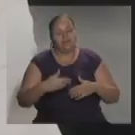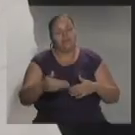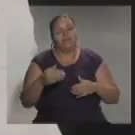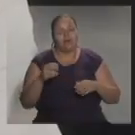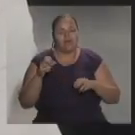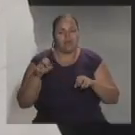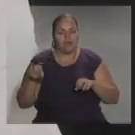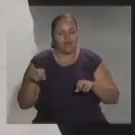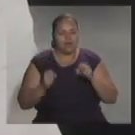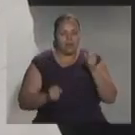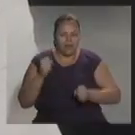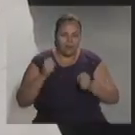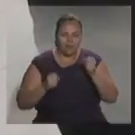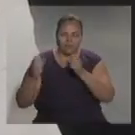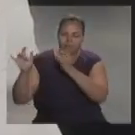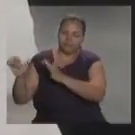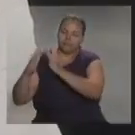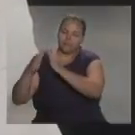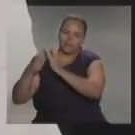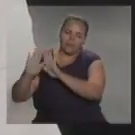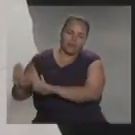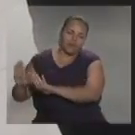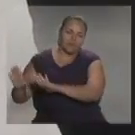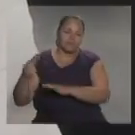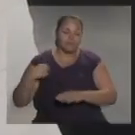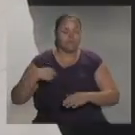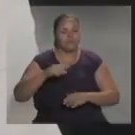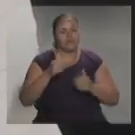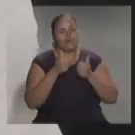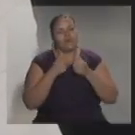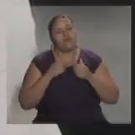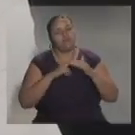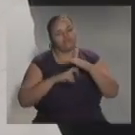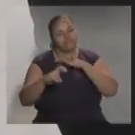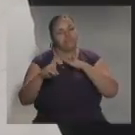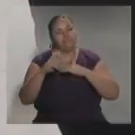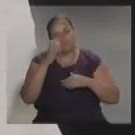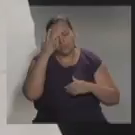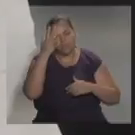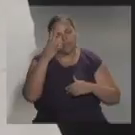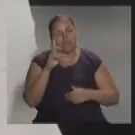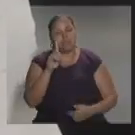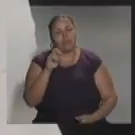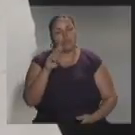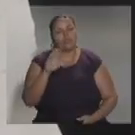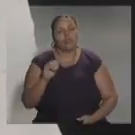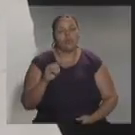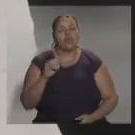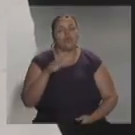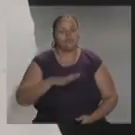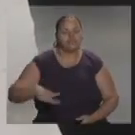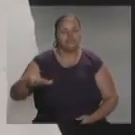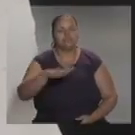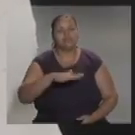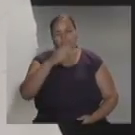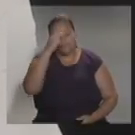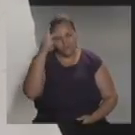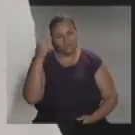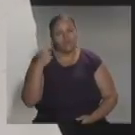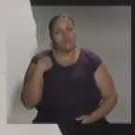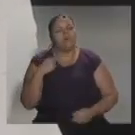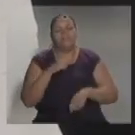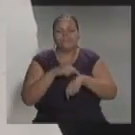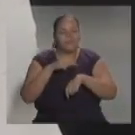deixar o carro em casa, né, utilizar o transporte público. O senhor citou, por exemplo, Deodoro e aquela região também, que as